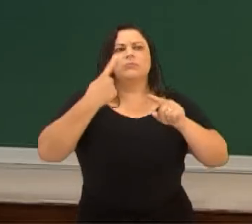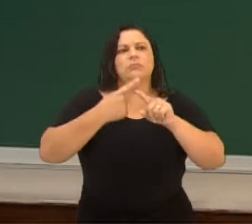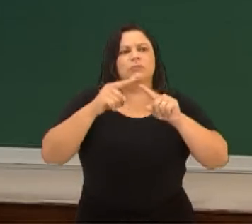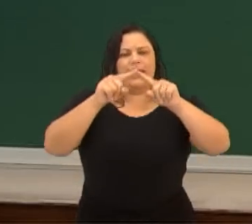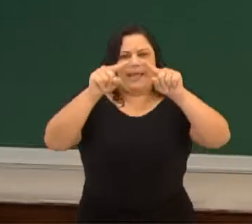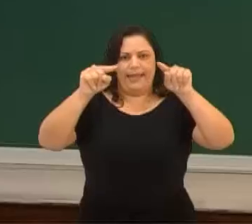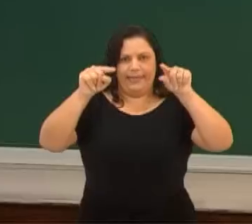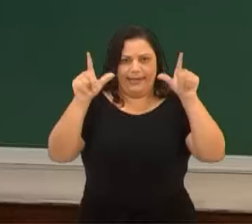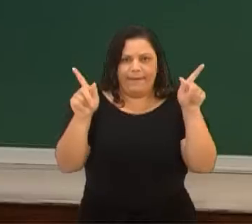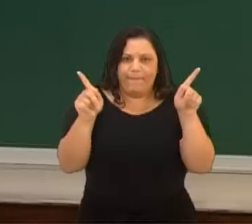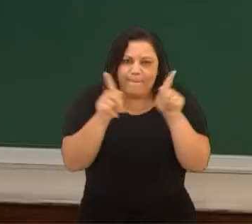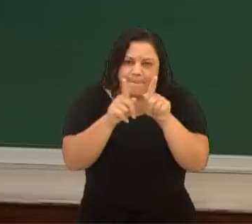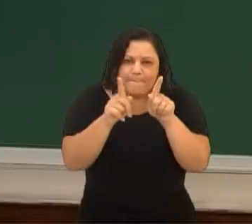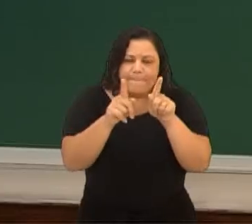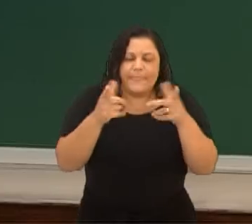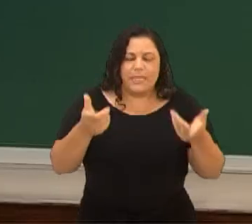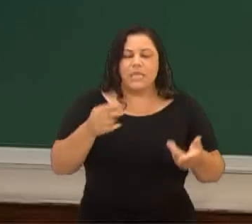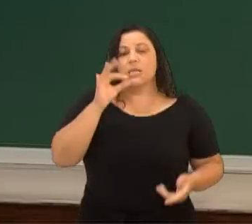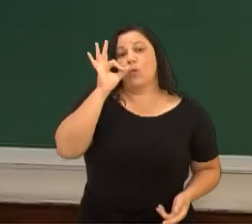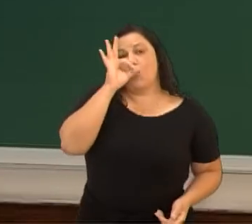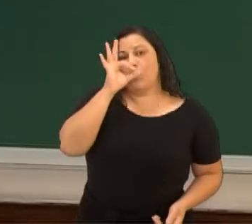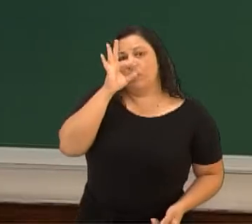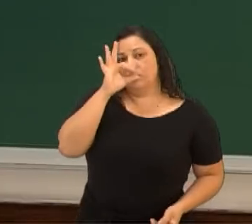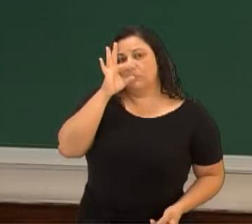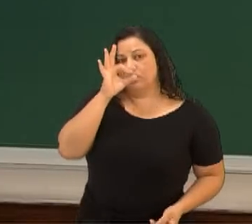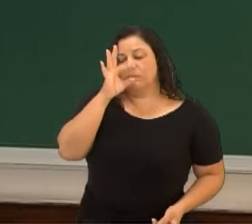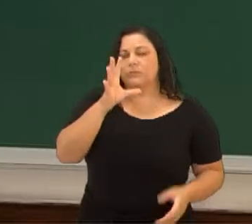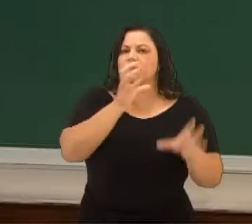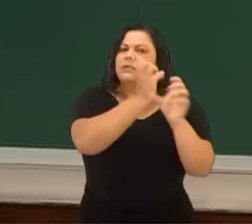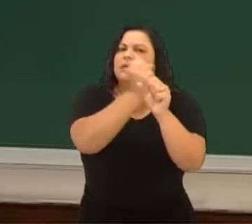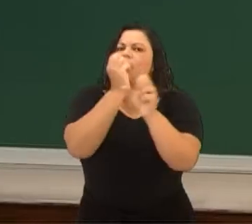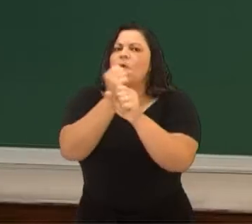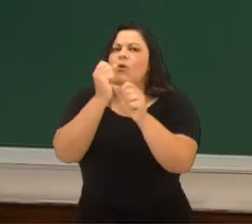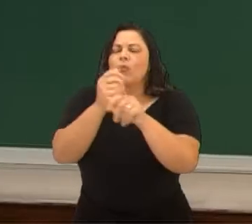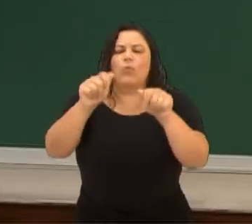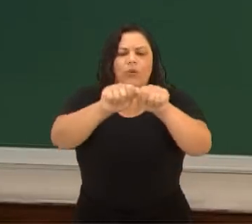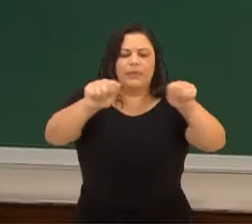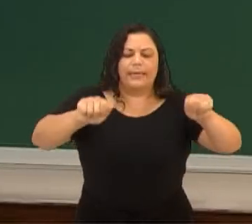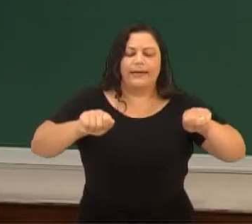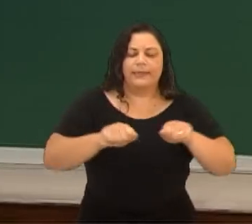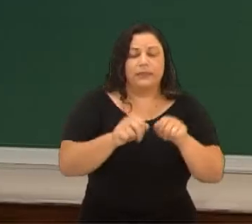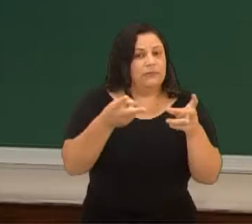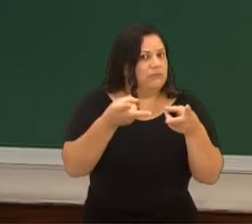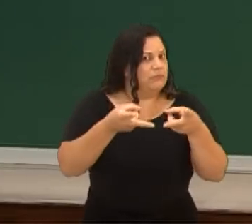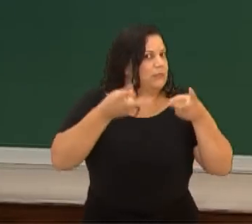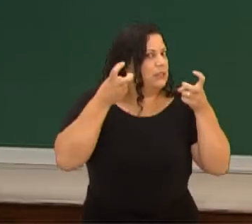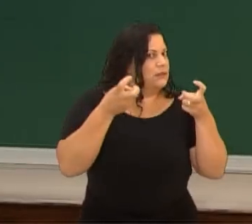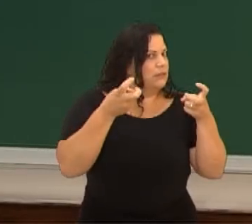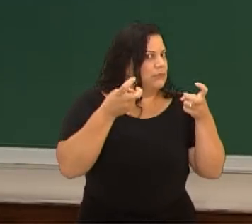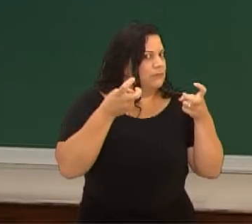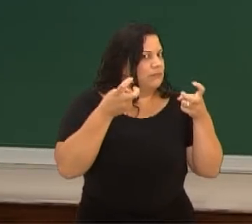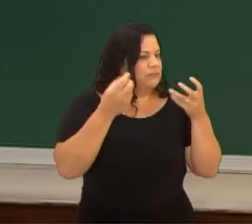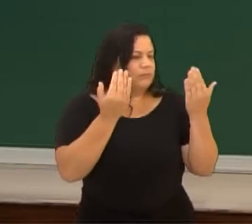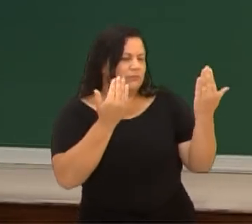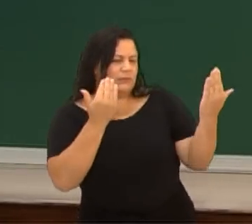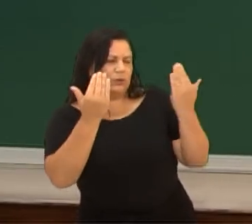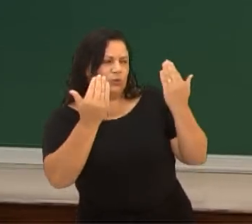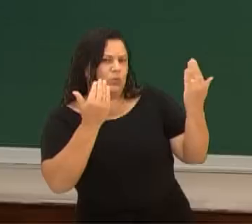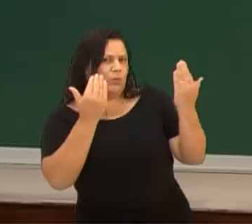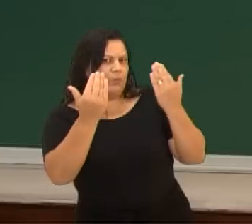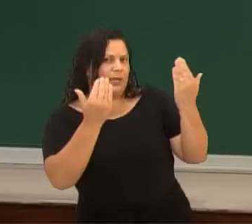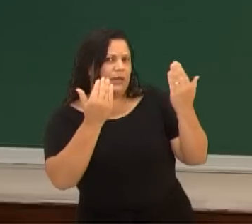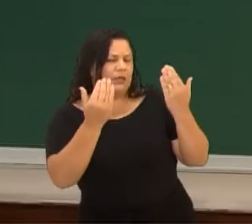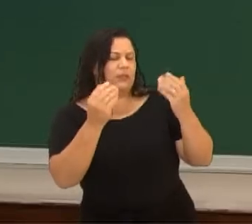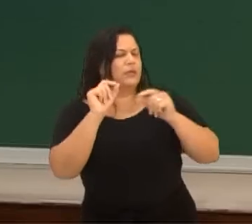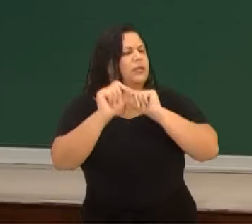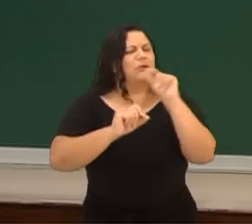dormitório menorzinho aqui, ó, o verdinho. Calculem a área dele, percebam e analisem. Qual é a